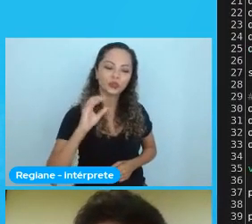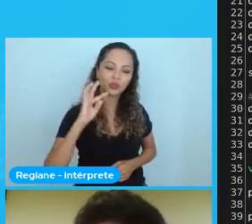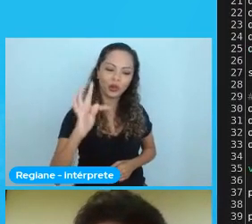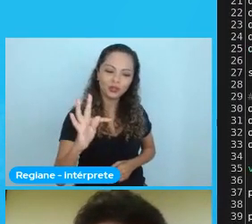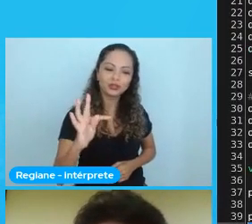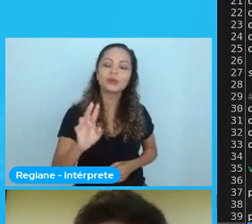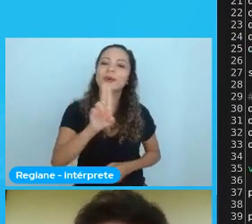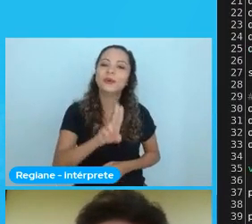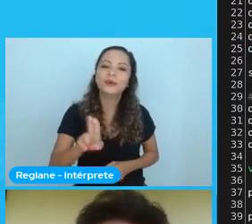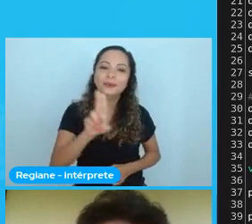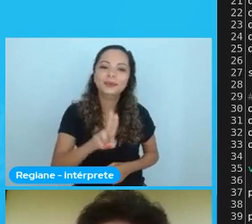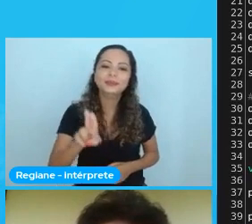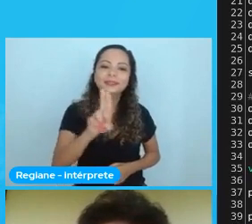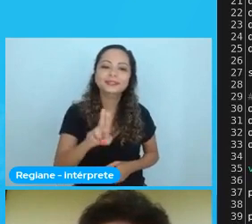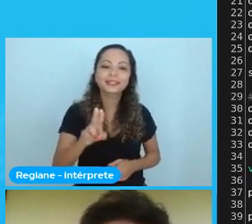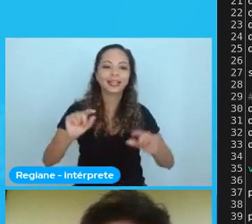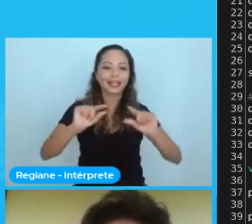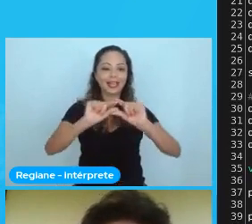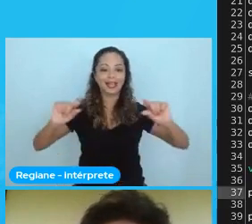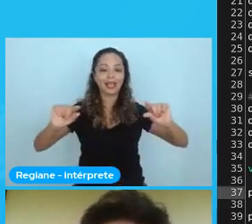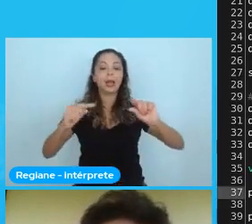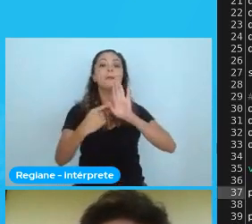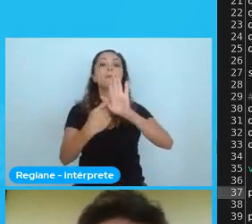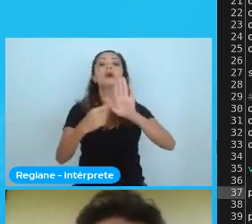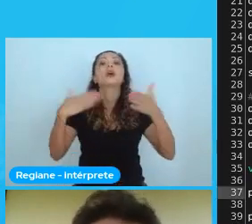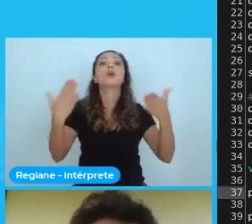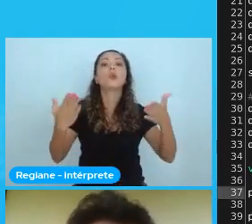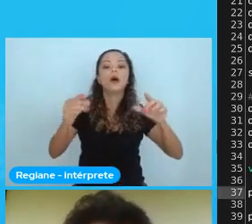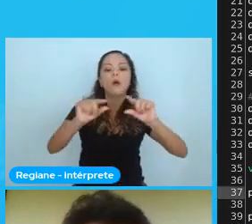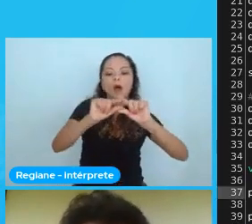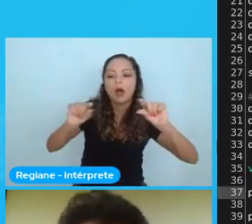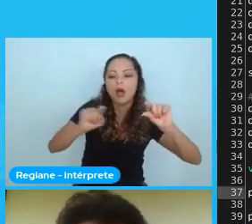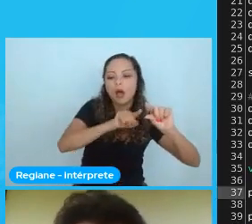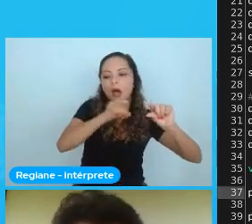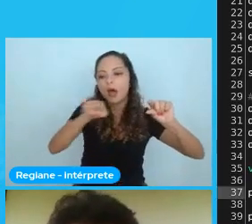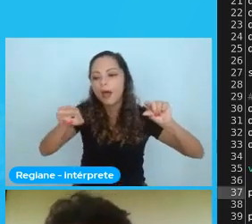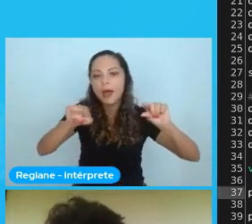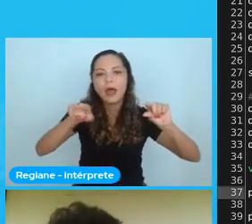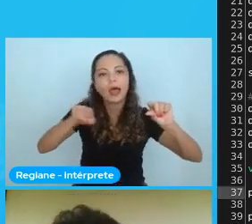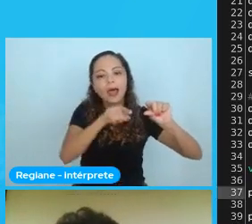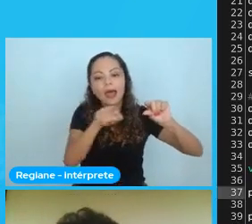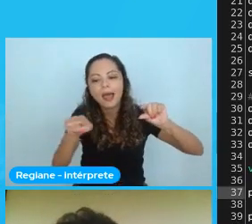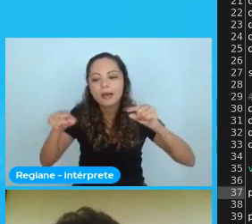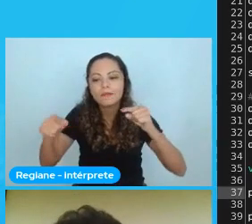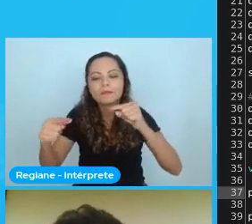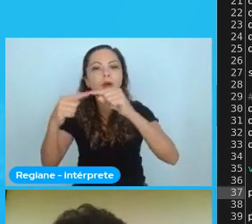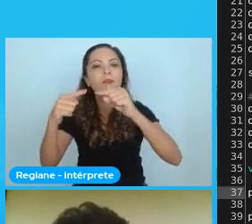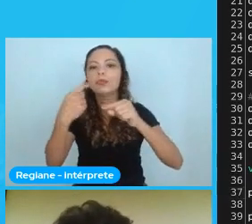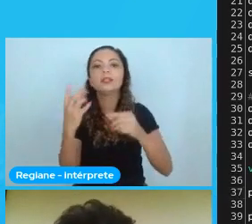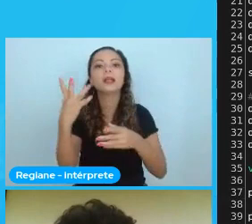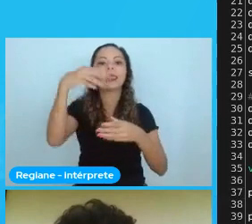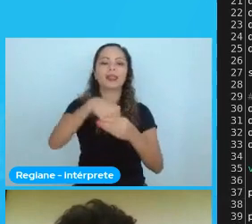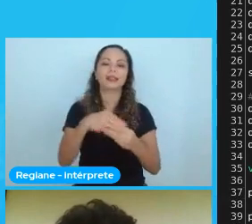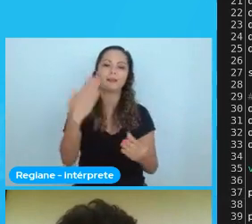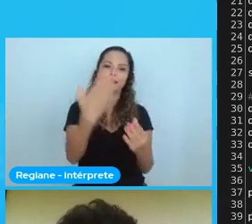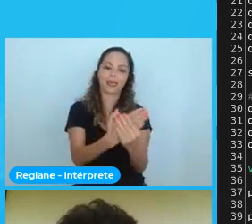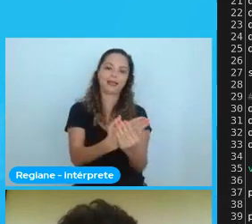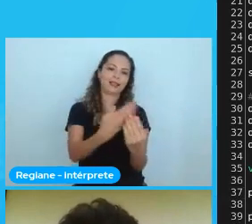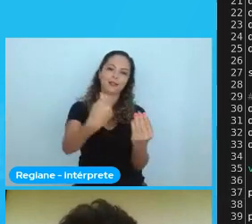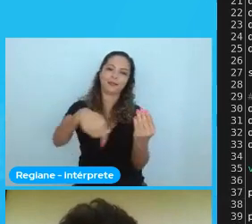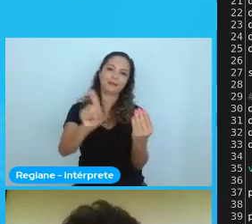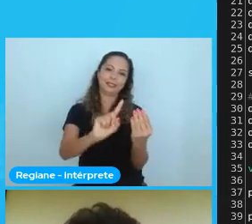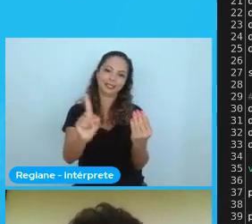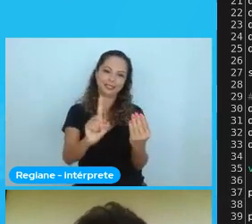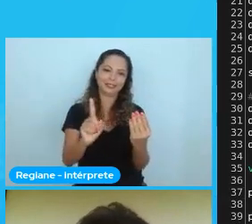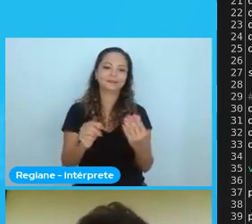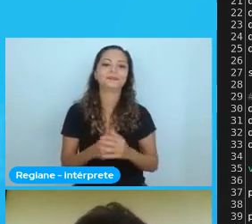você consegue passar um caminho para ele. Você não precisa botar naquela pasta. Aí o que eu fiz aqui? Deixa eu botar o rate